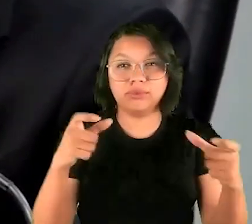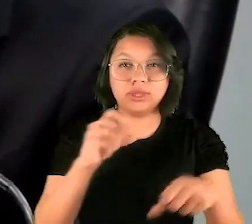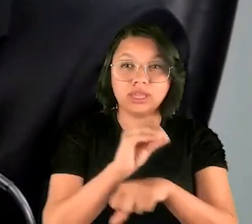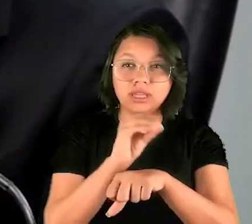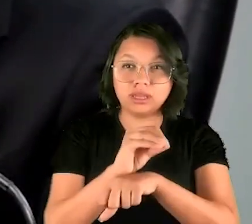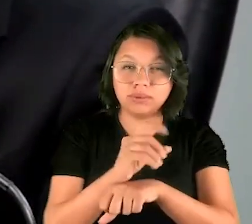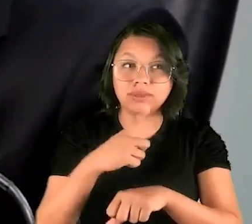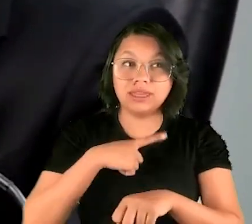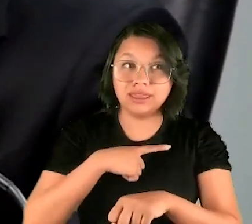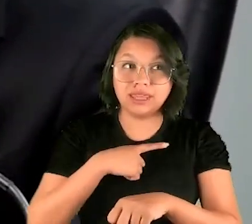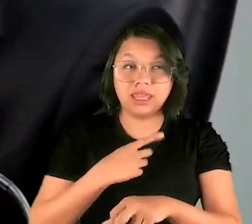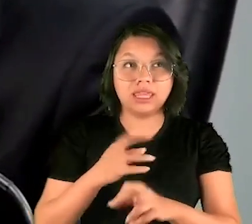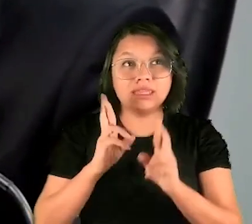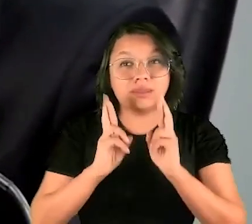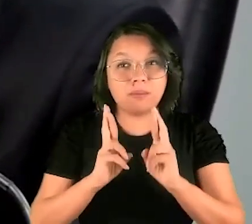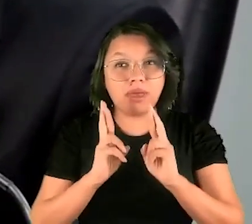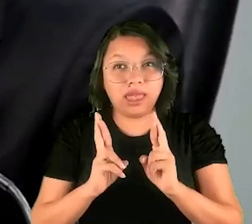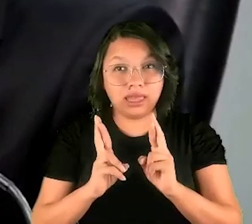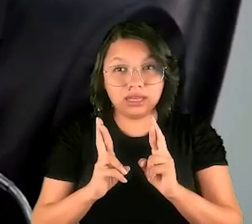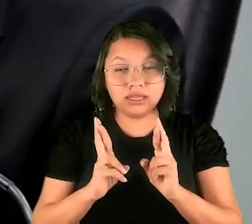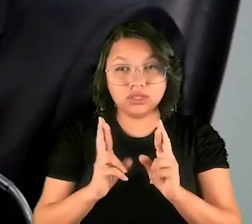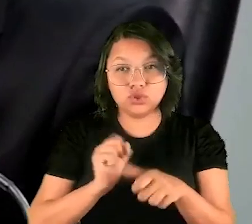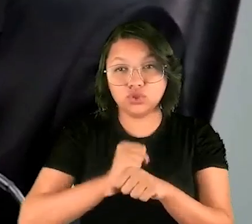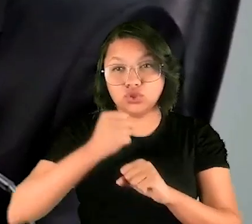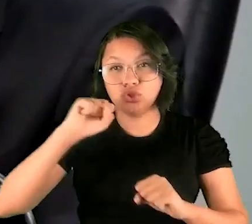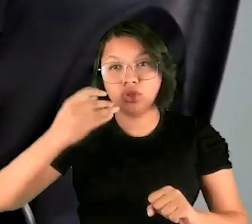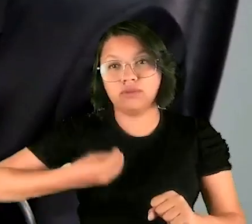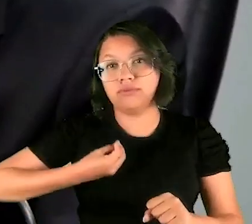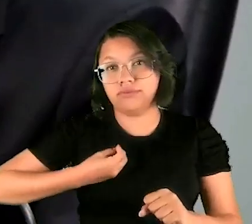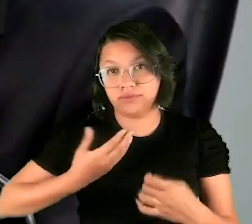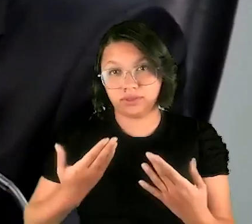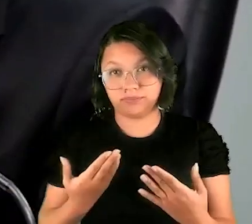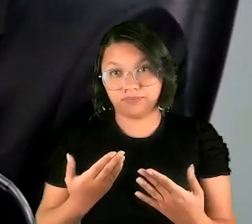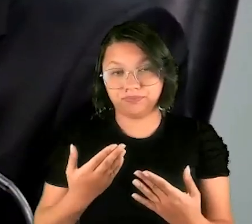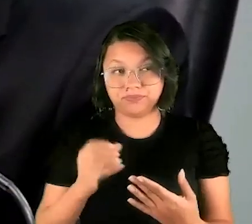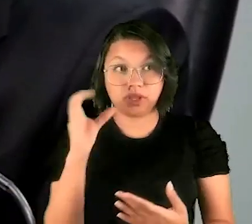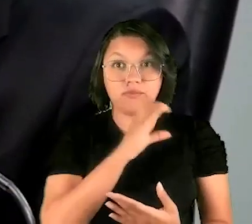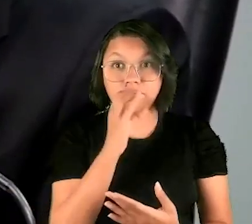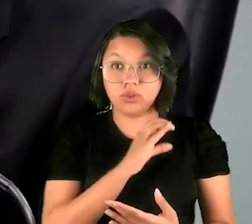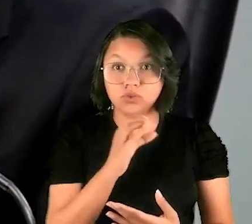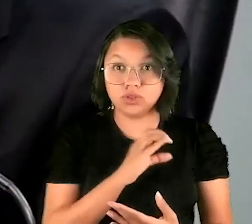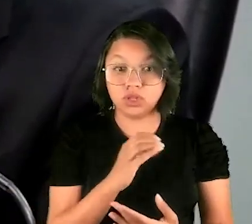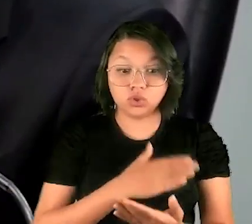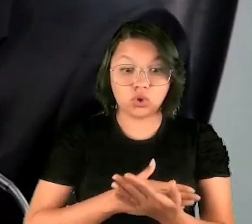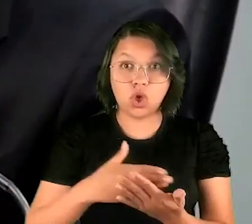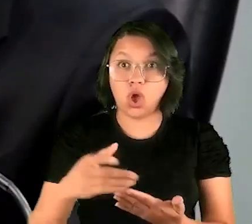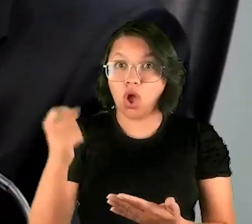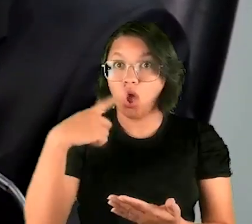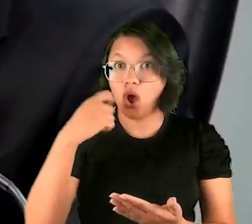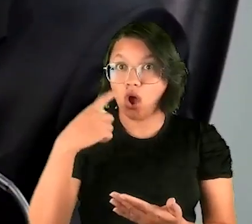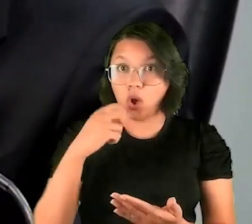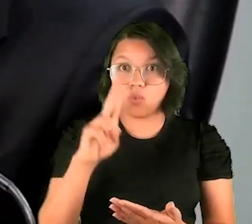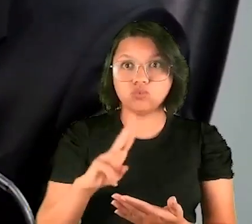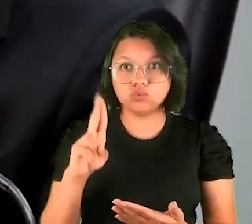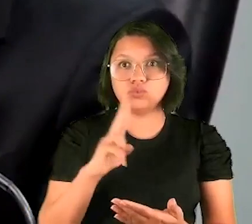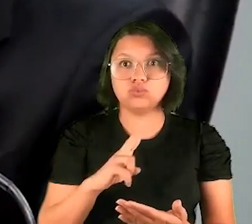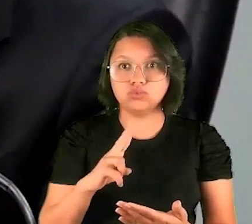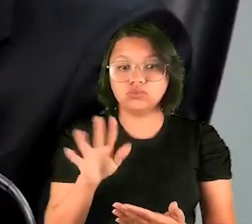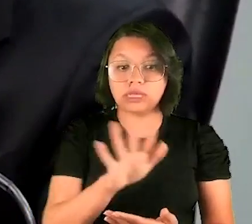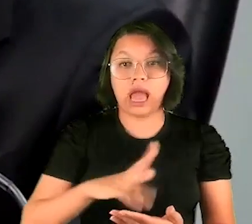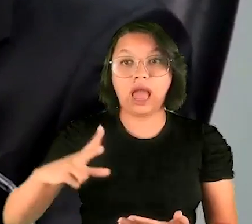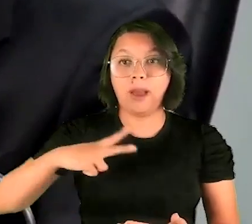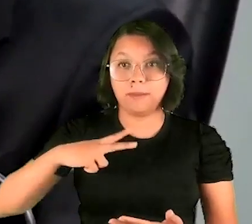têm essa expectativa de prolongar um pouco a sobrevida. A velocidade com que eles têm sido introduzidos na prática privada é